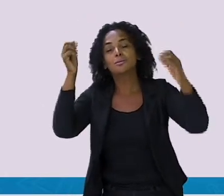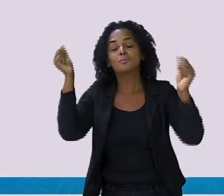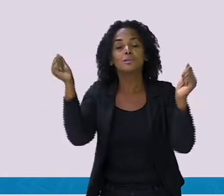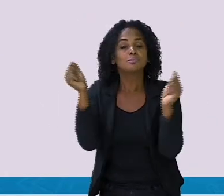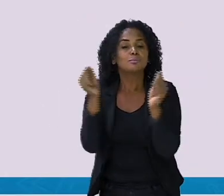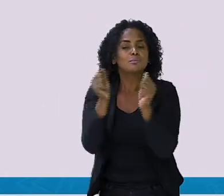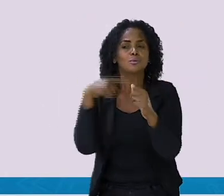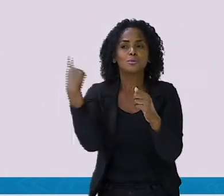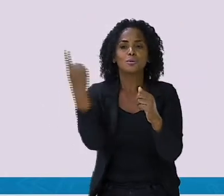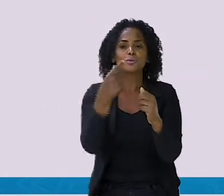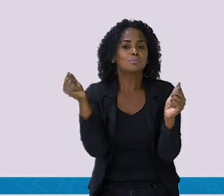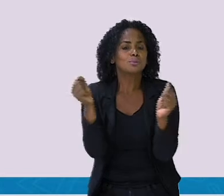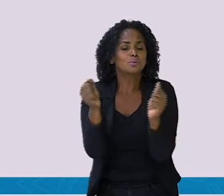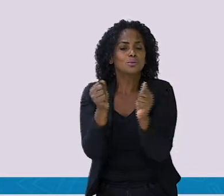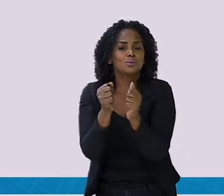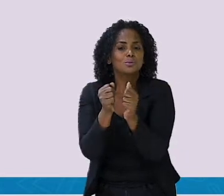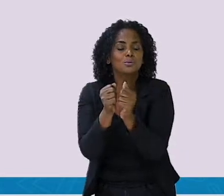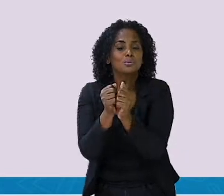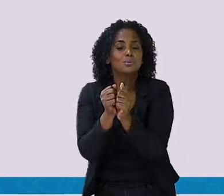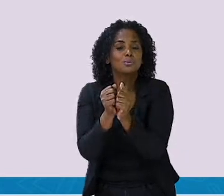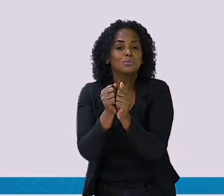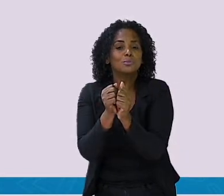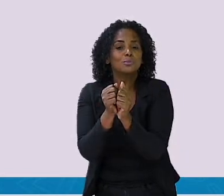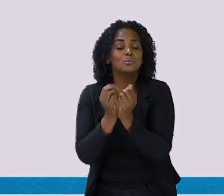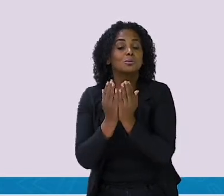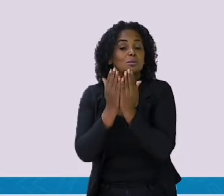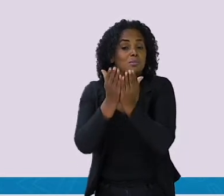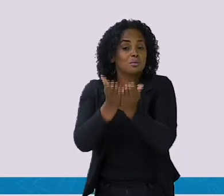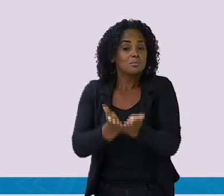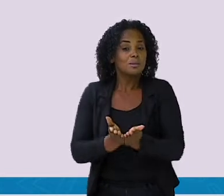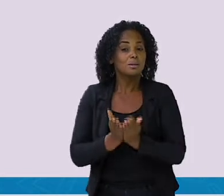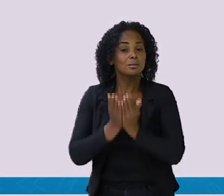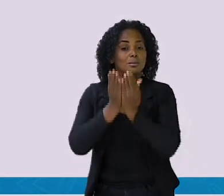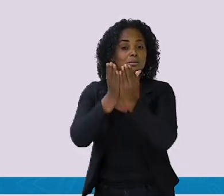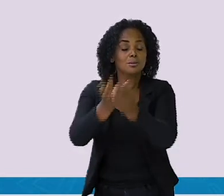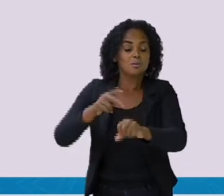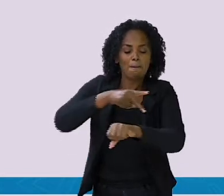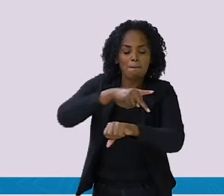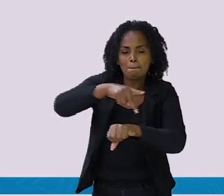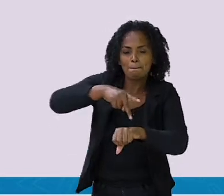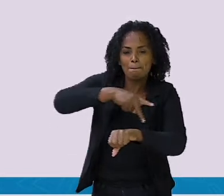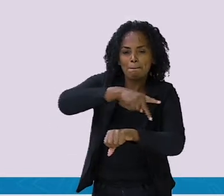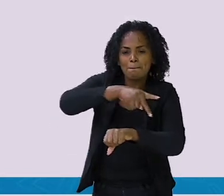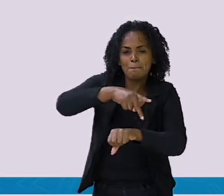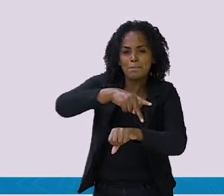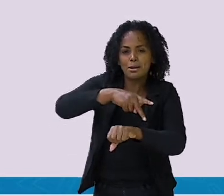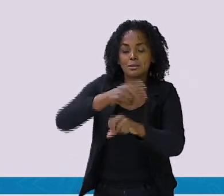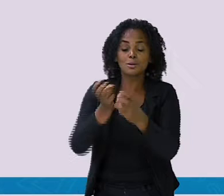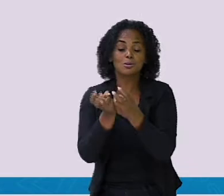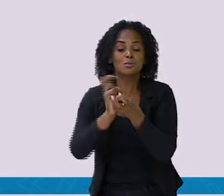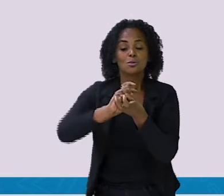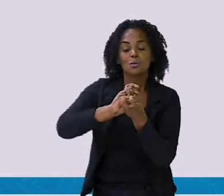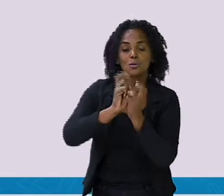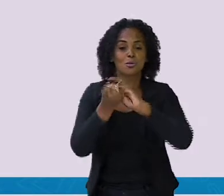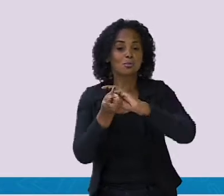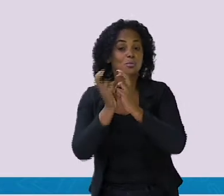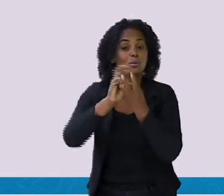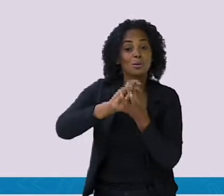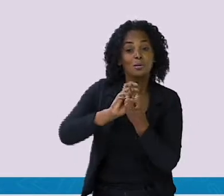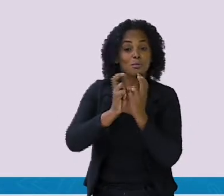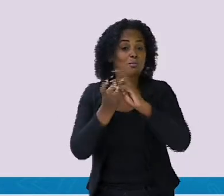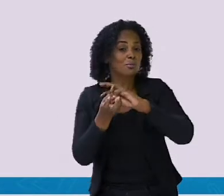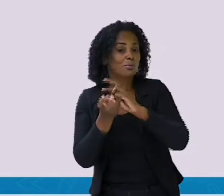encantadora menina de 8 anos, quando toca seu berimbau mágico, viaja através